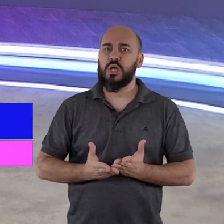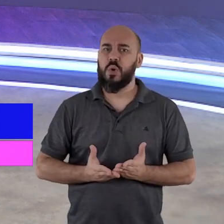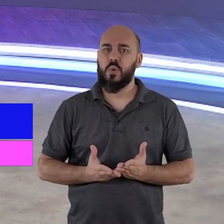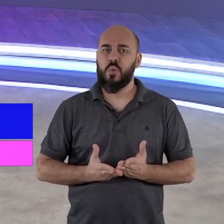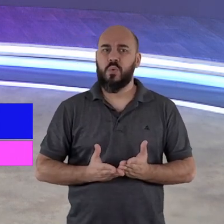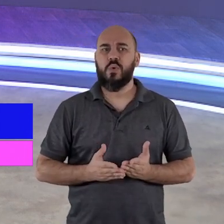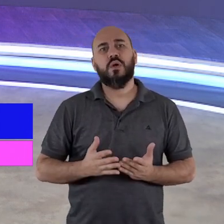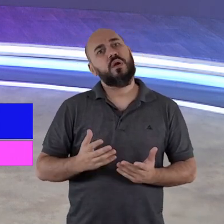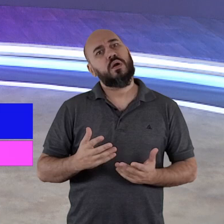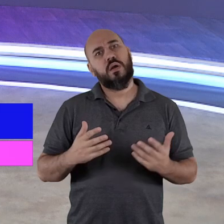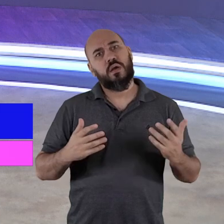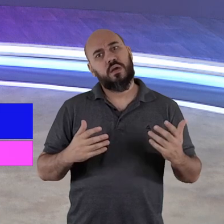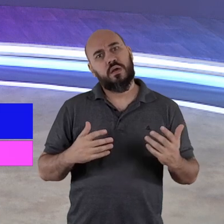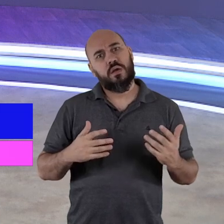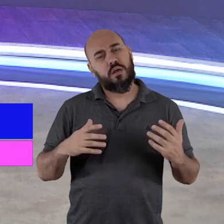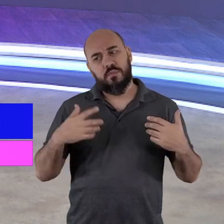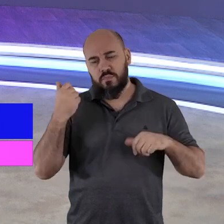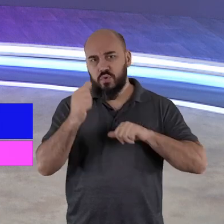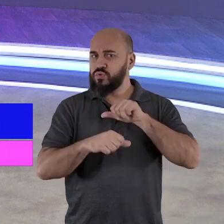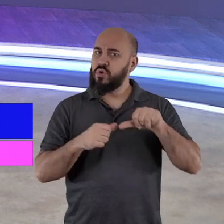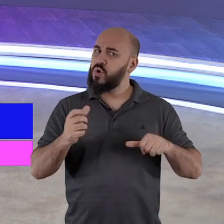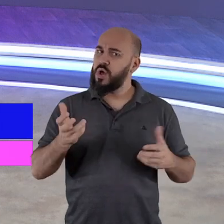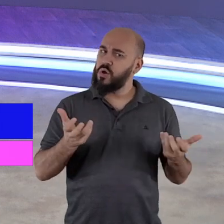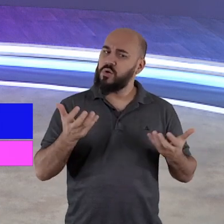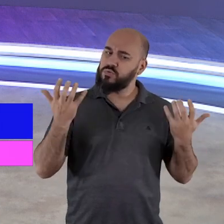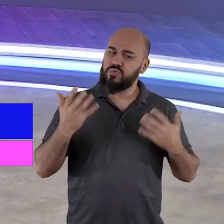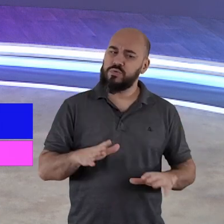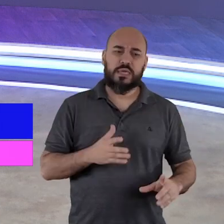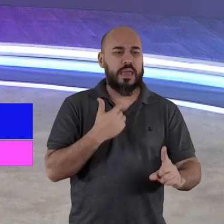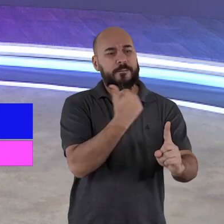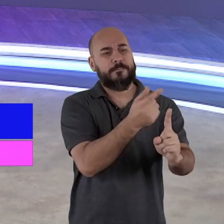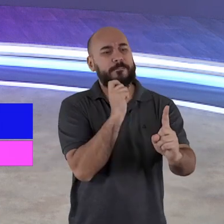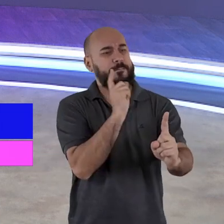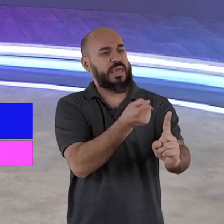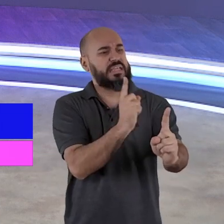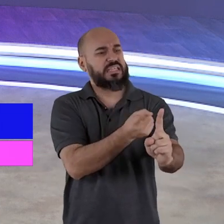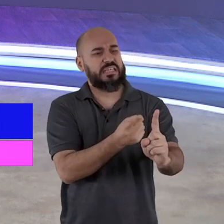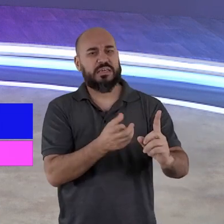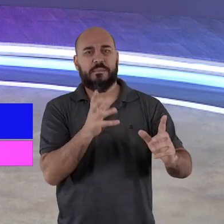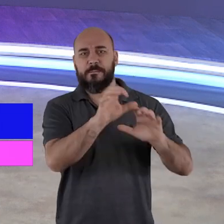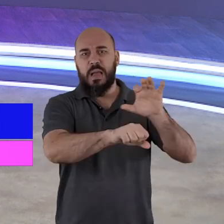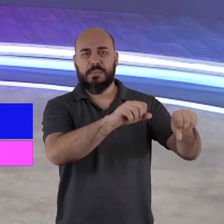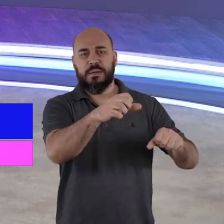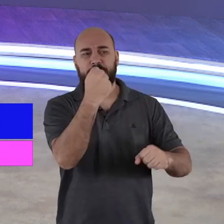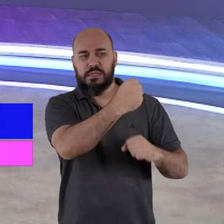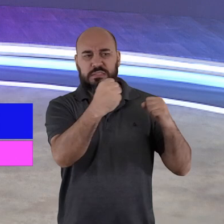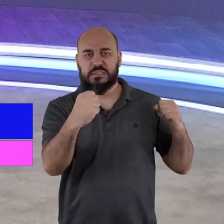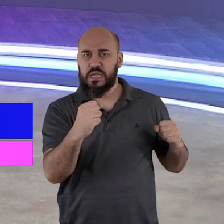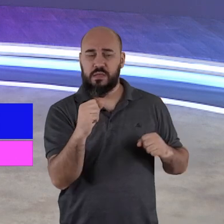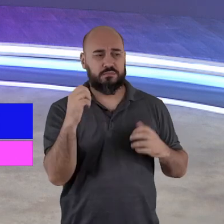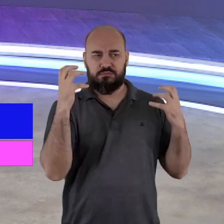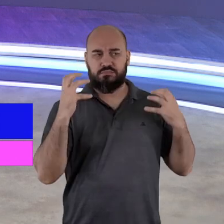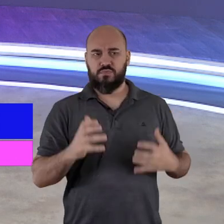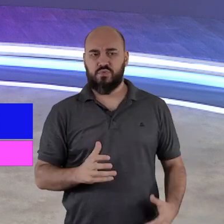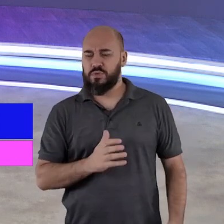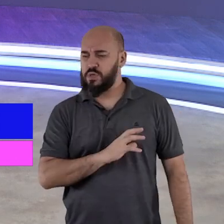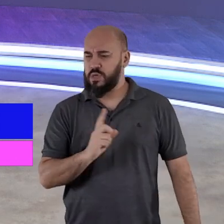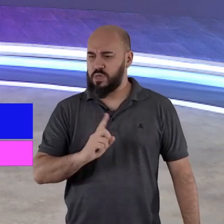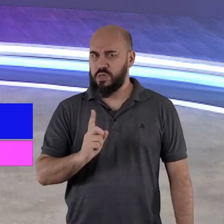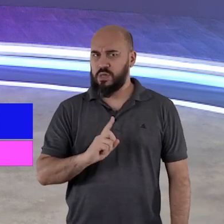dos perseguidos, ou seja, os cristãos que eram minoria e estavam